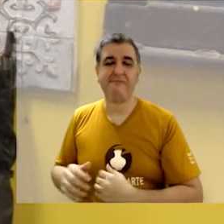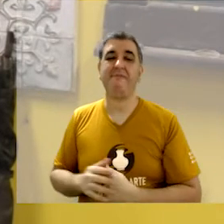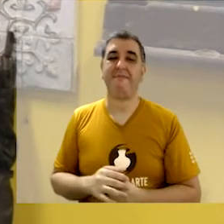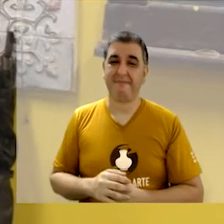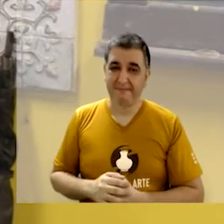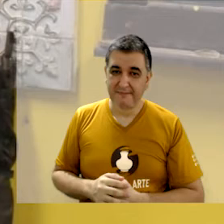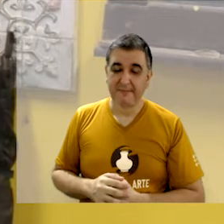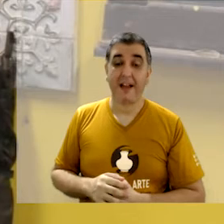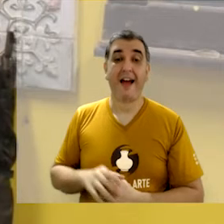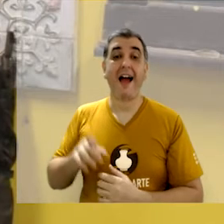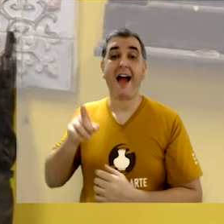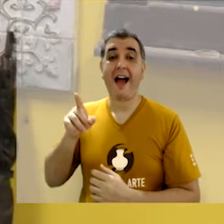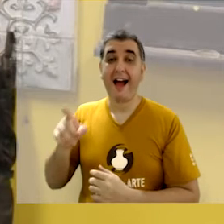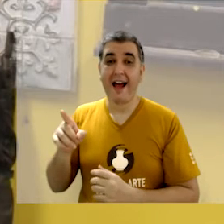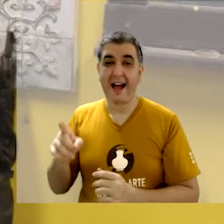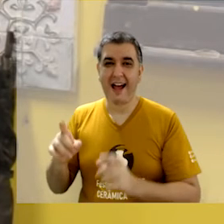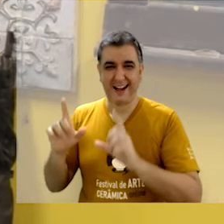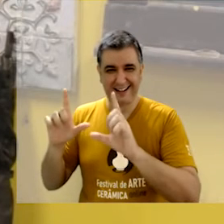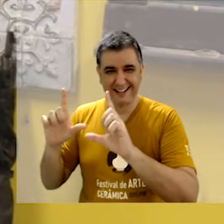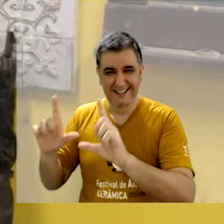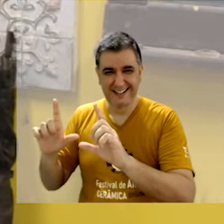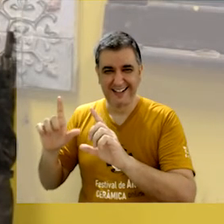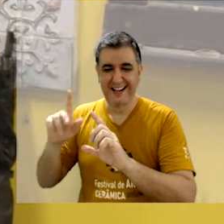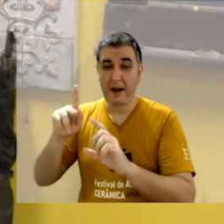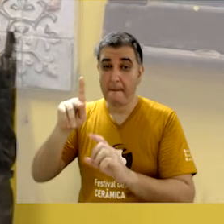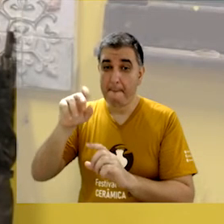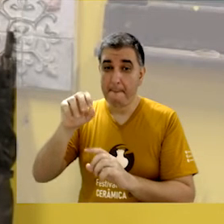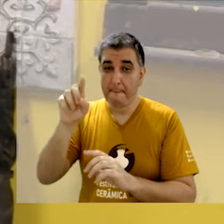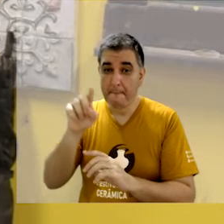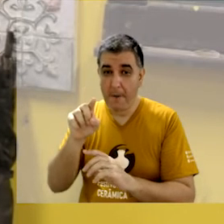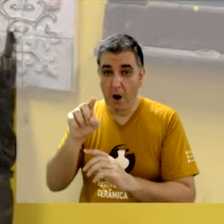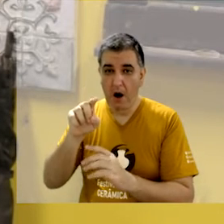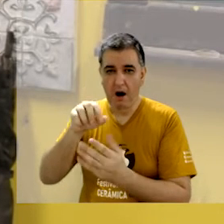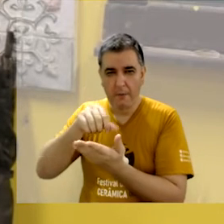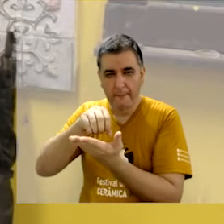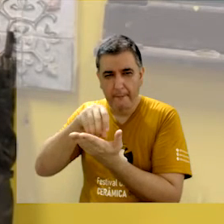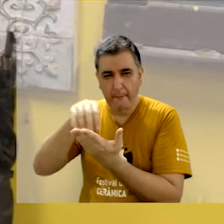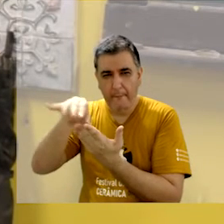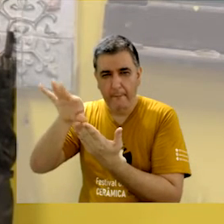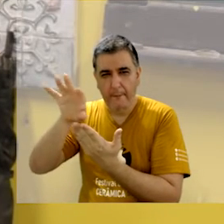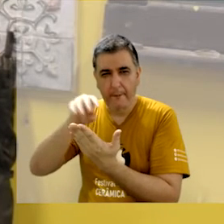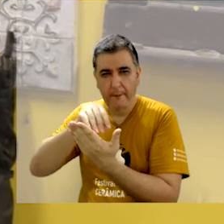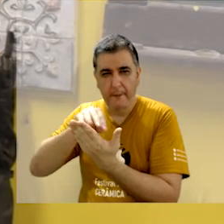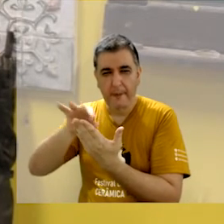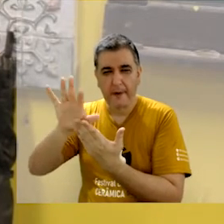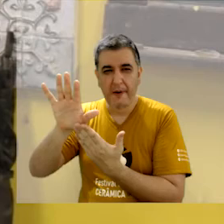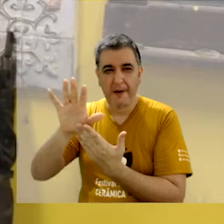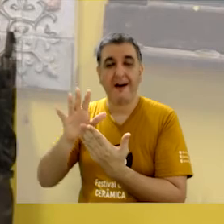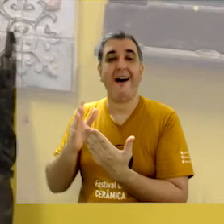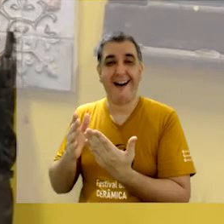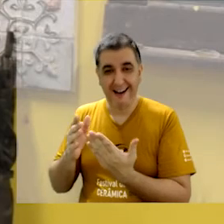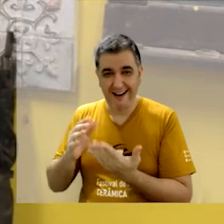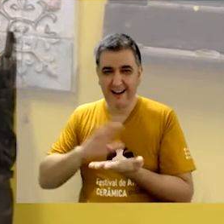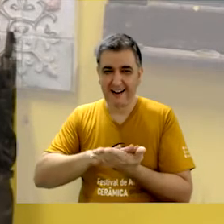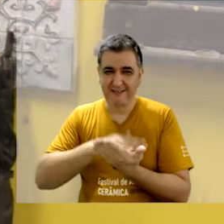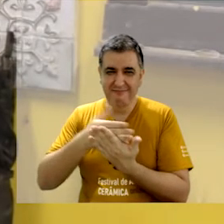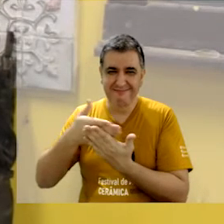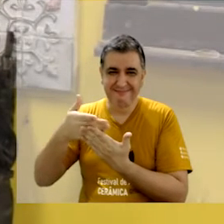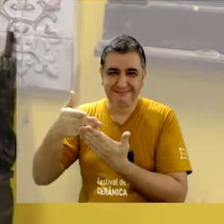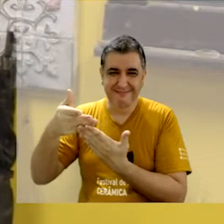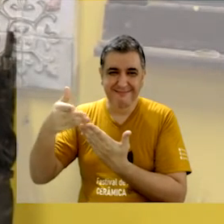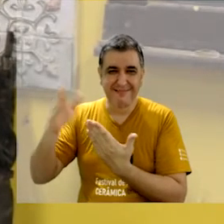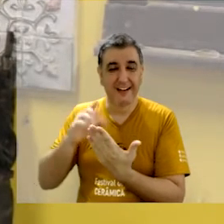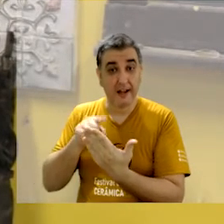de produzir a imagem, né? Que aquele azulejo feito de, que eles chamam pó de pedra, pó de mármore,